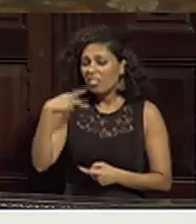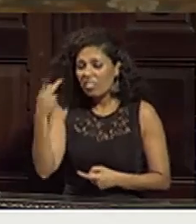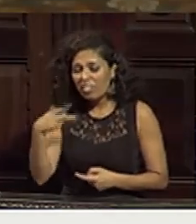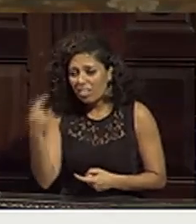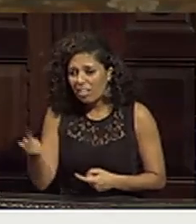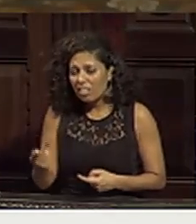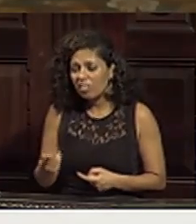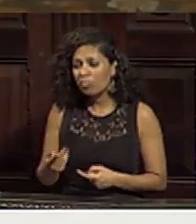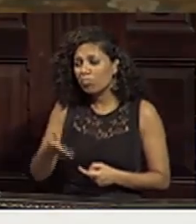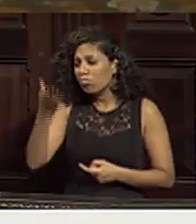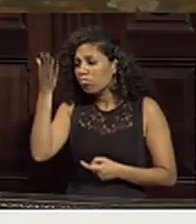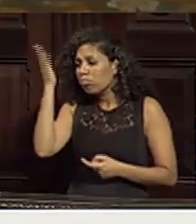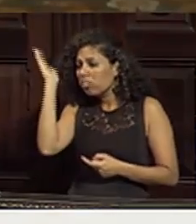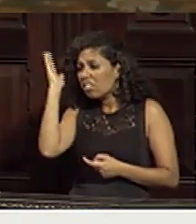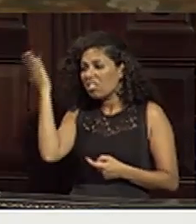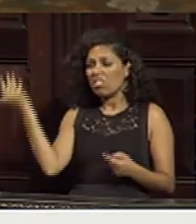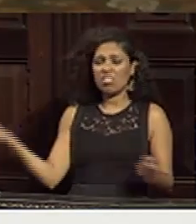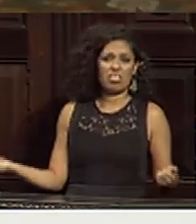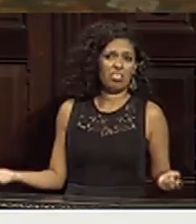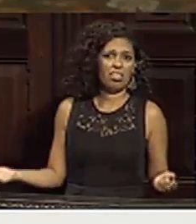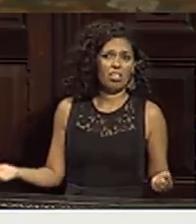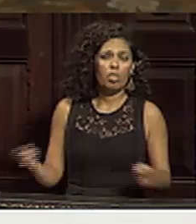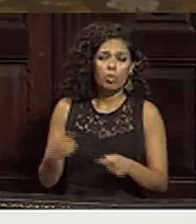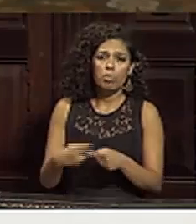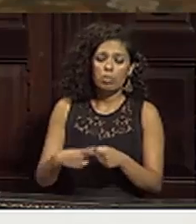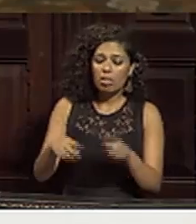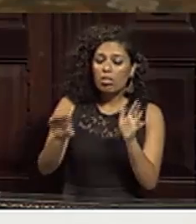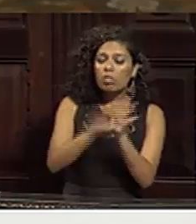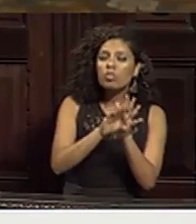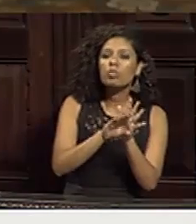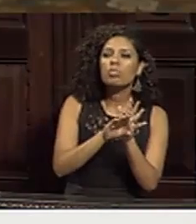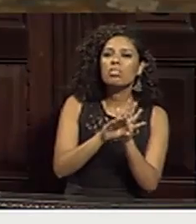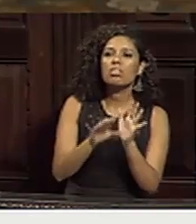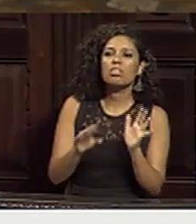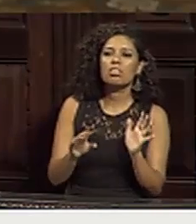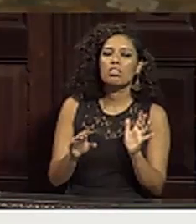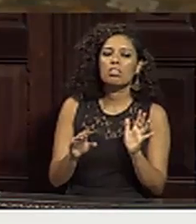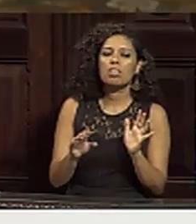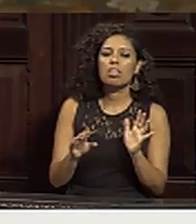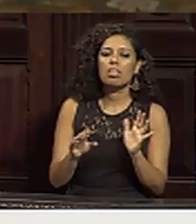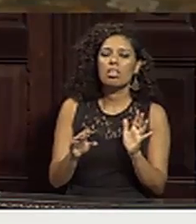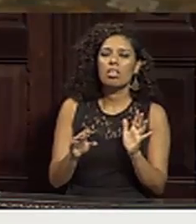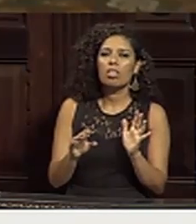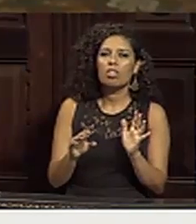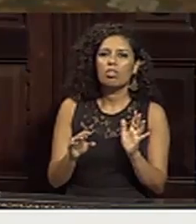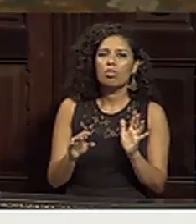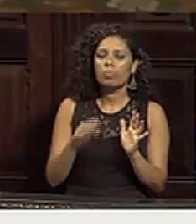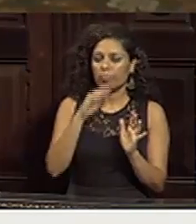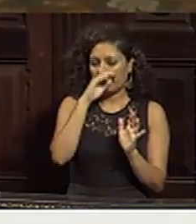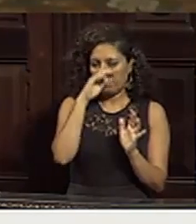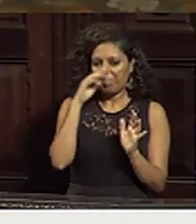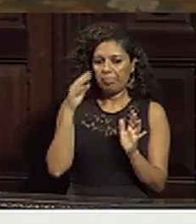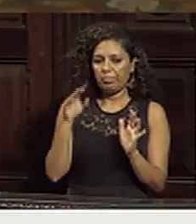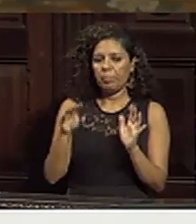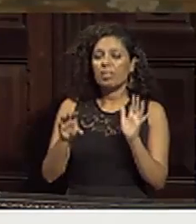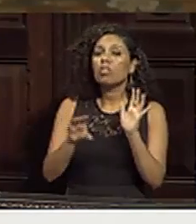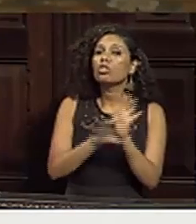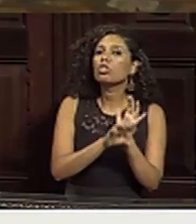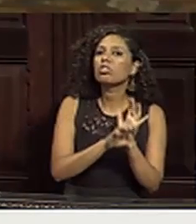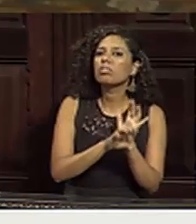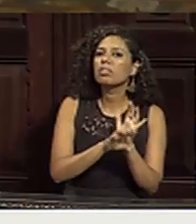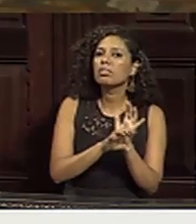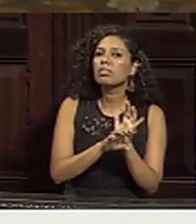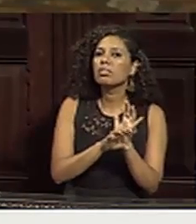grande questão é que a Constituição, que foi descumprida em 2016 pelo Supremo